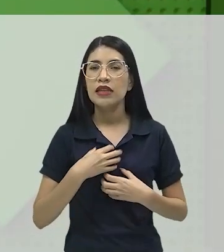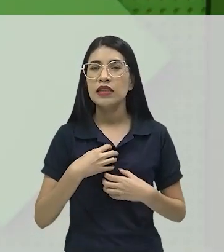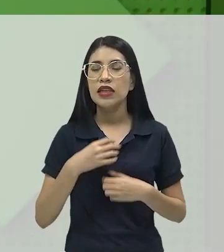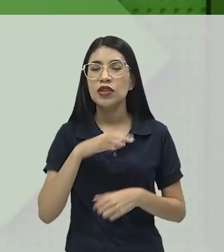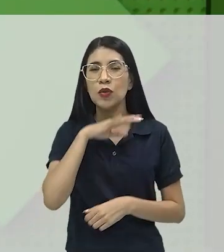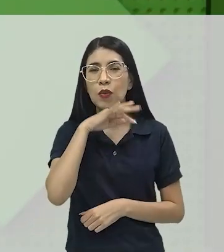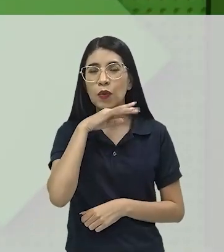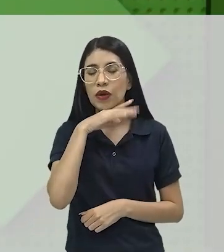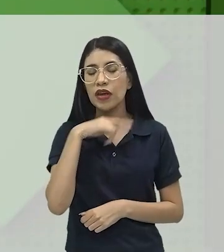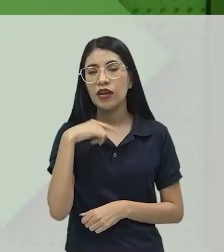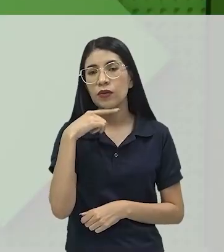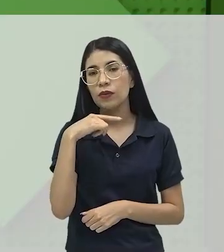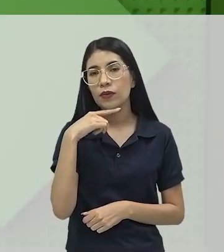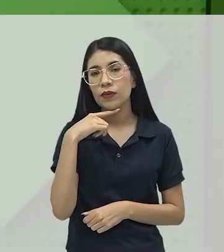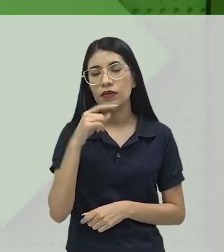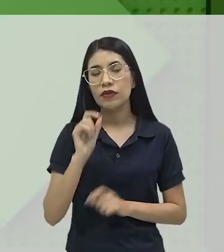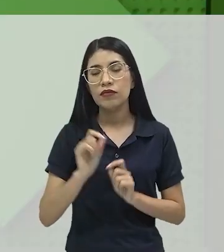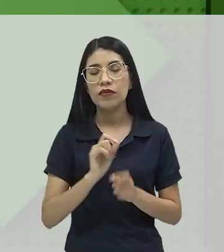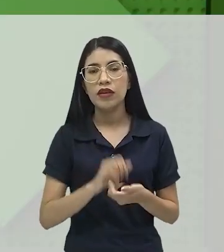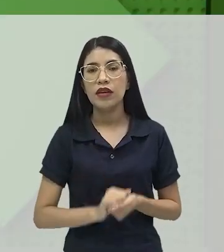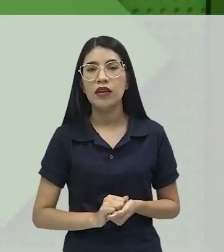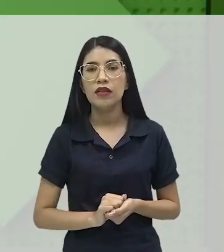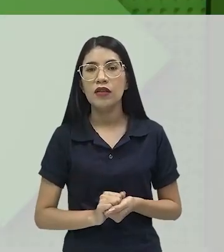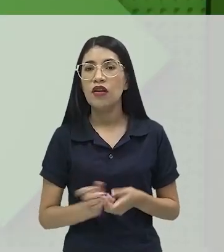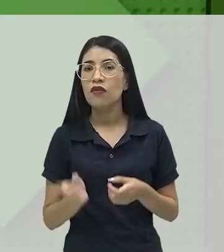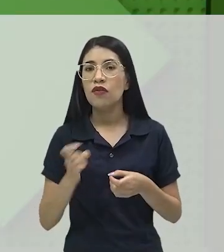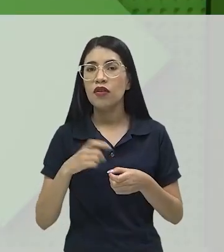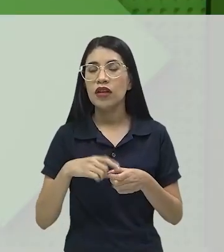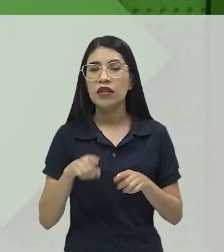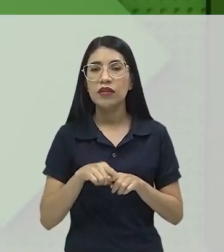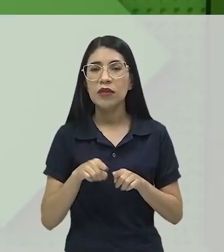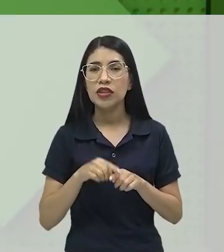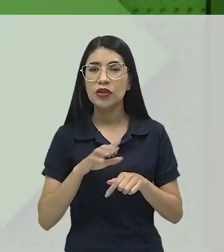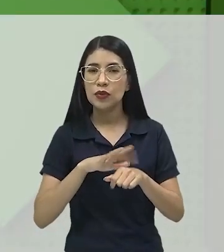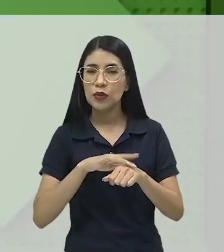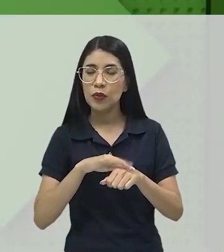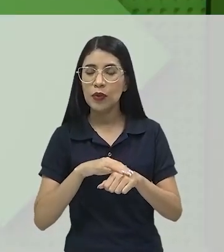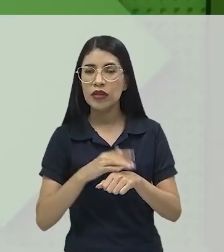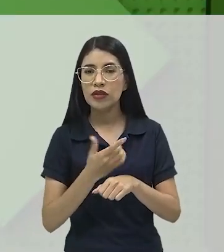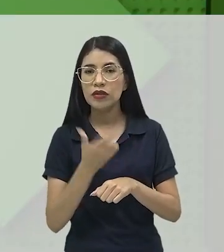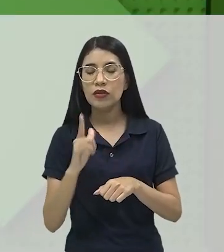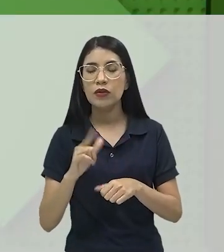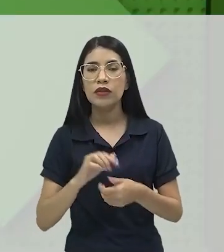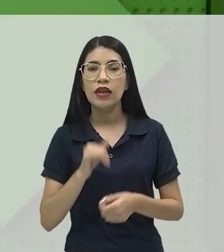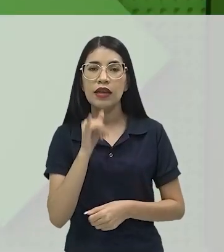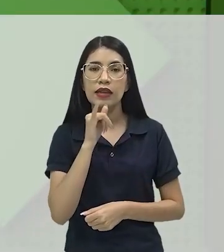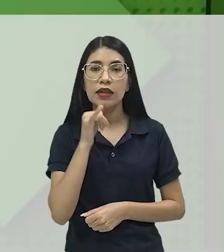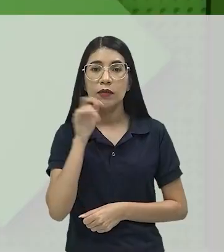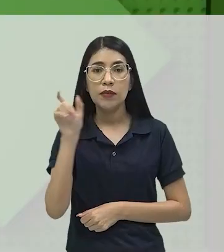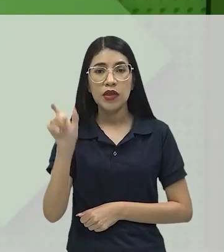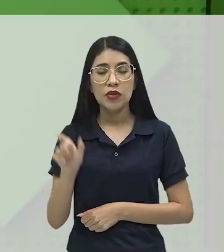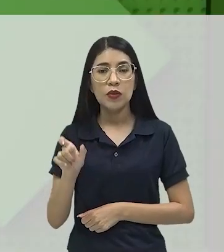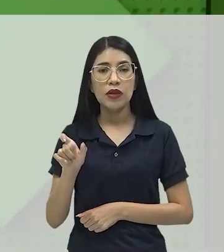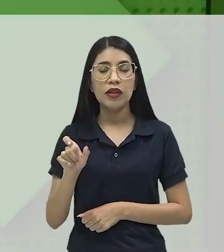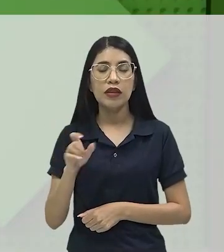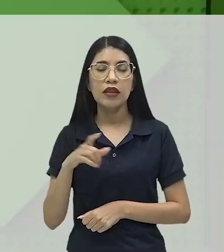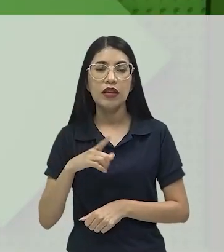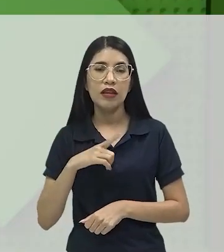estado ruim, que ela não consegue se recuperar de outras coisas. Entendeu? Uma pessoa, por exemplo,